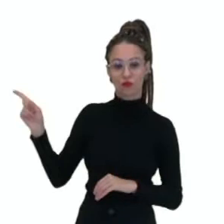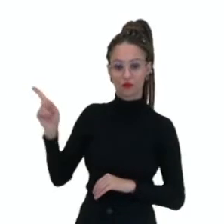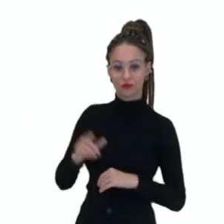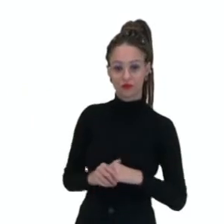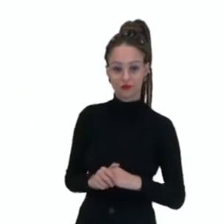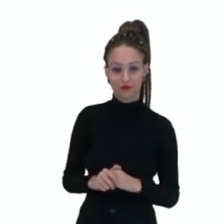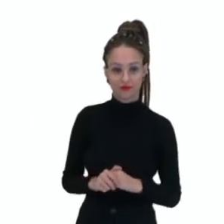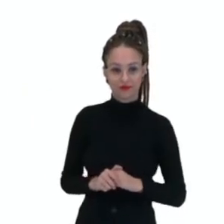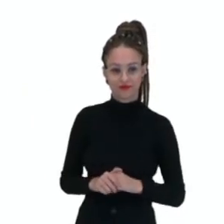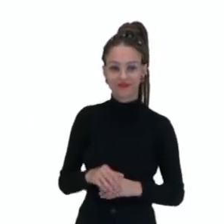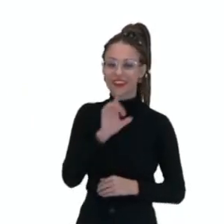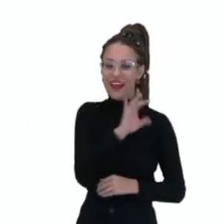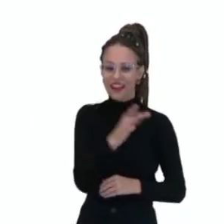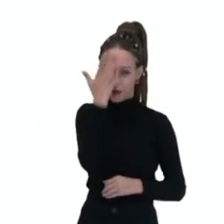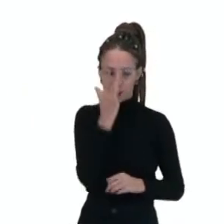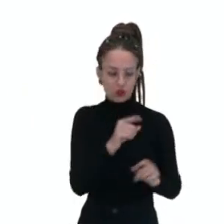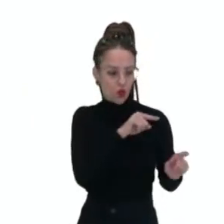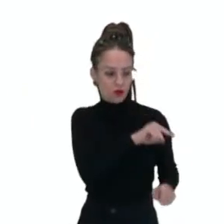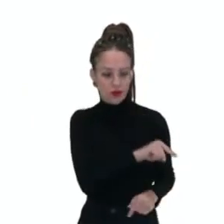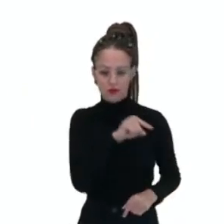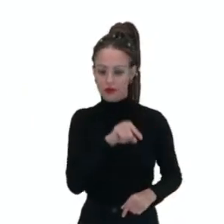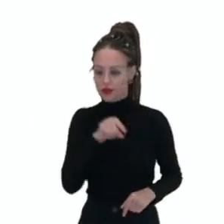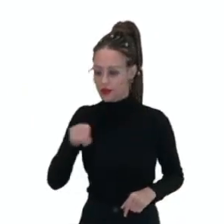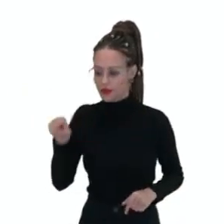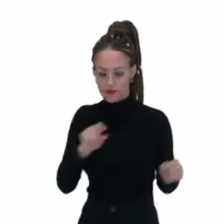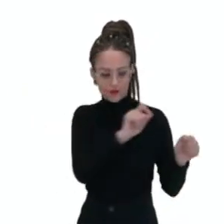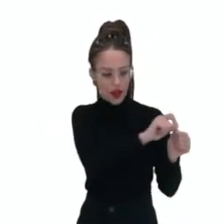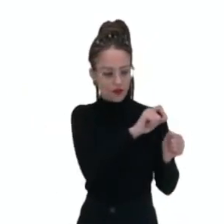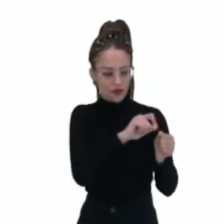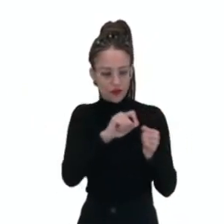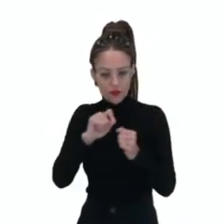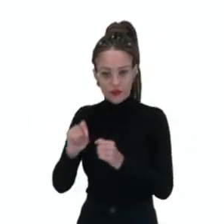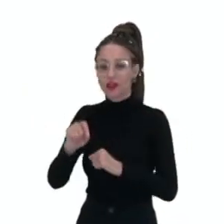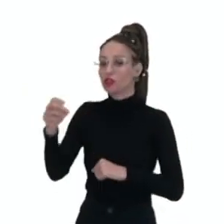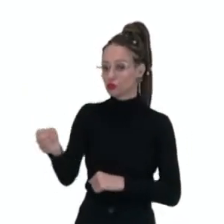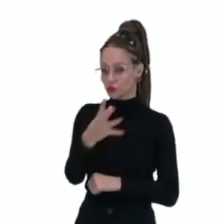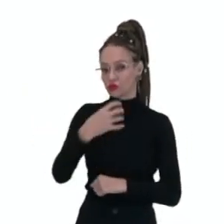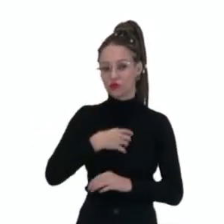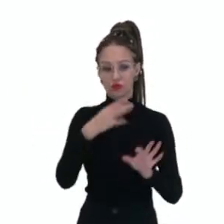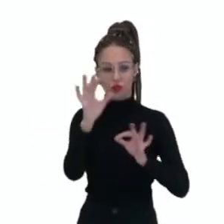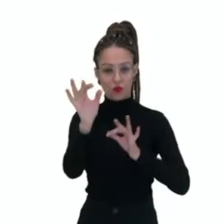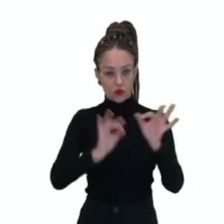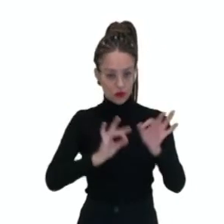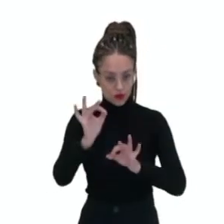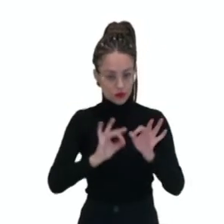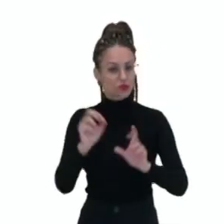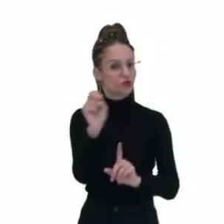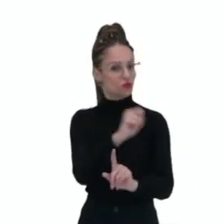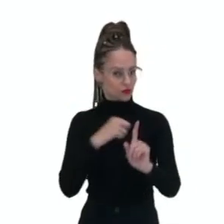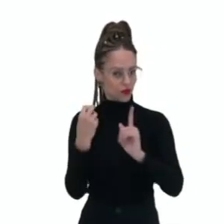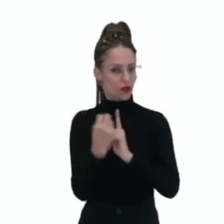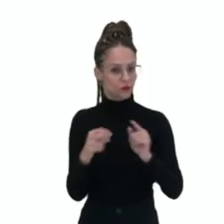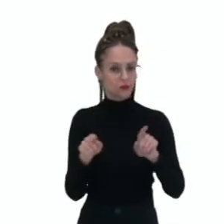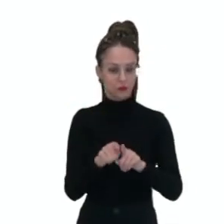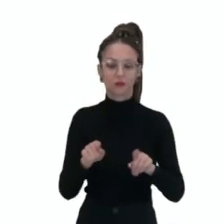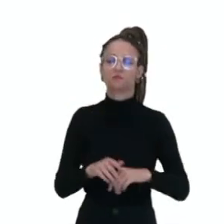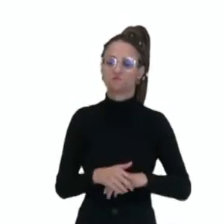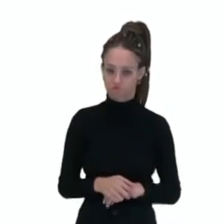que cada um está fazendo uma coisa? Então é uma nova forma de organização, inclusive social.